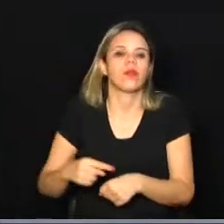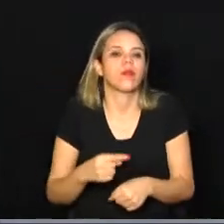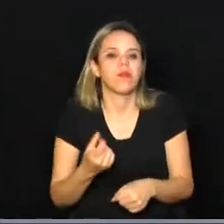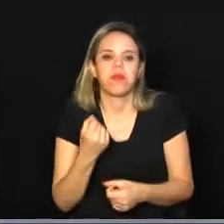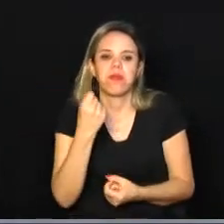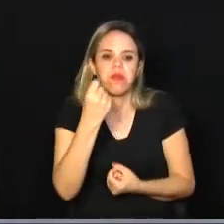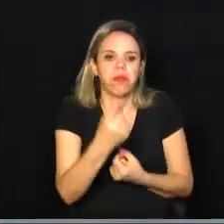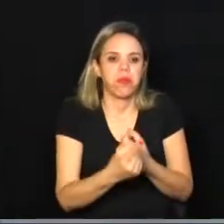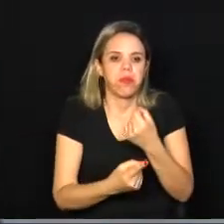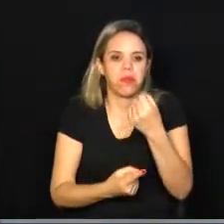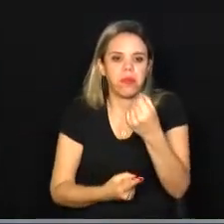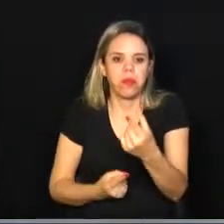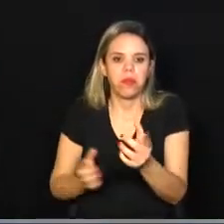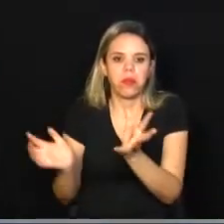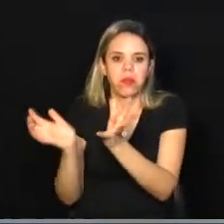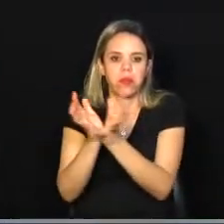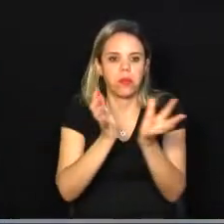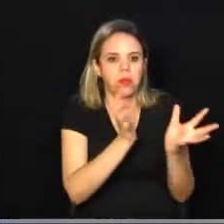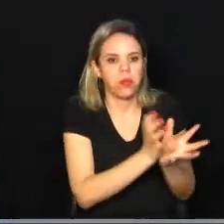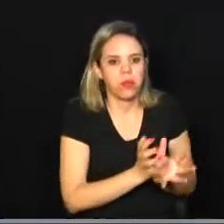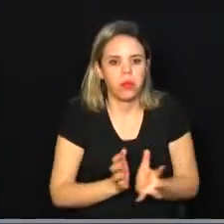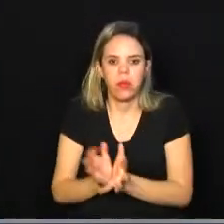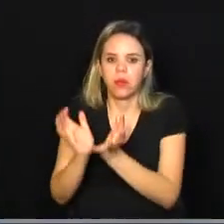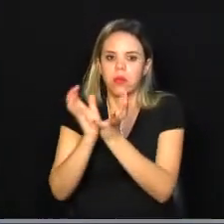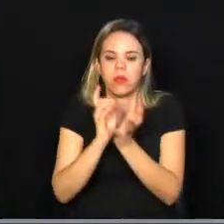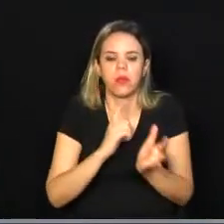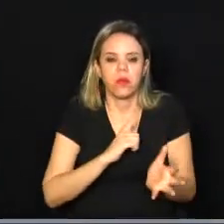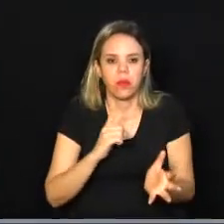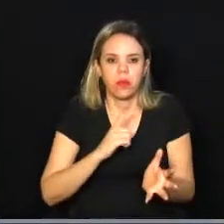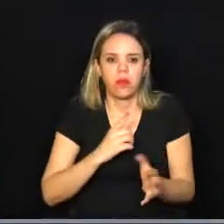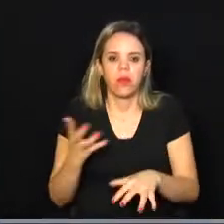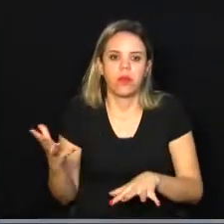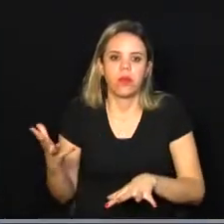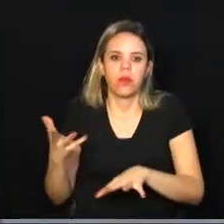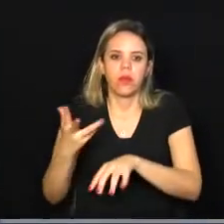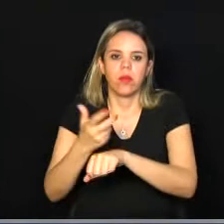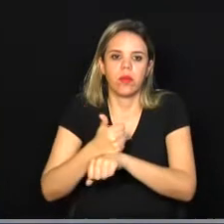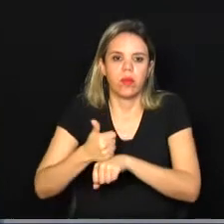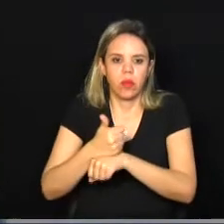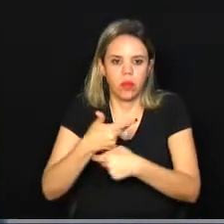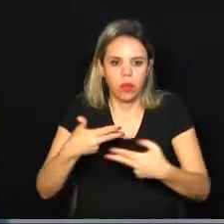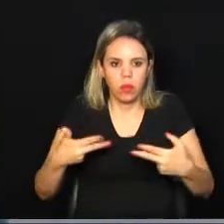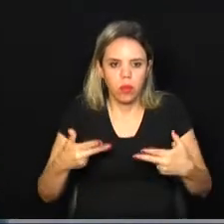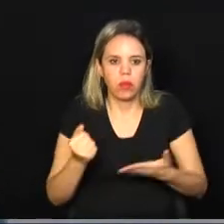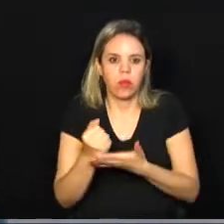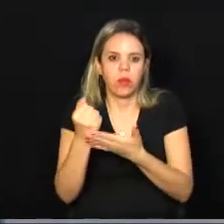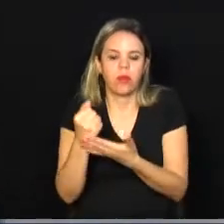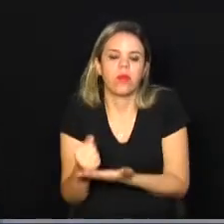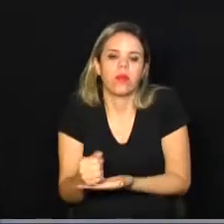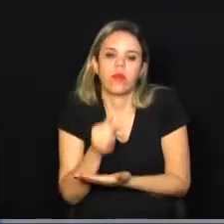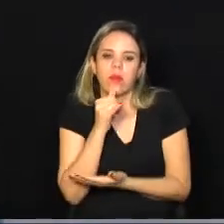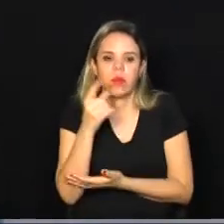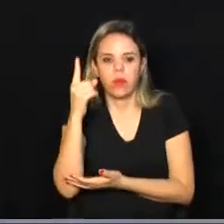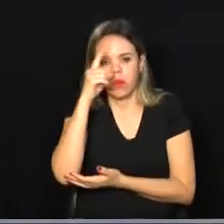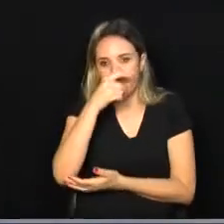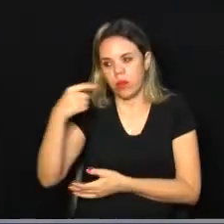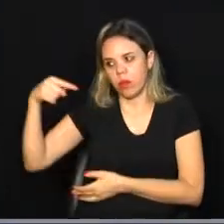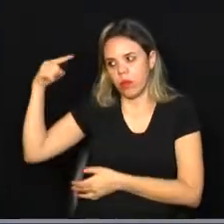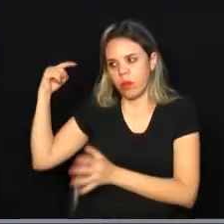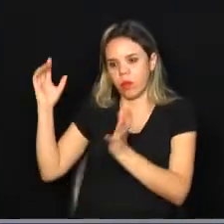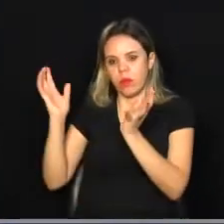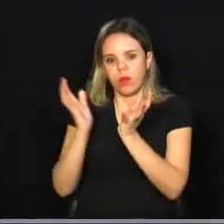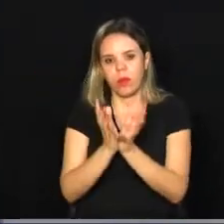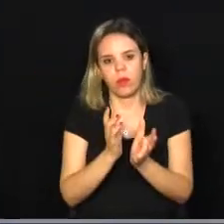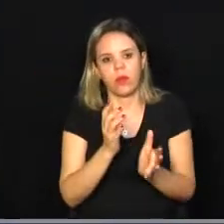raros os times que tinham essa equipe multidisciplinar, né? Então, era difícil você encontrar um time que